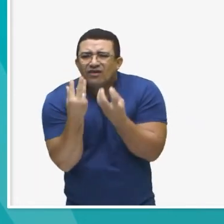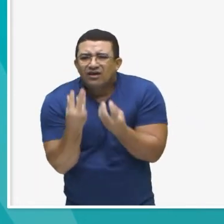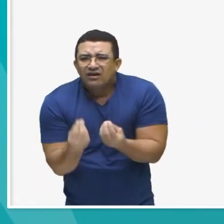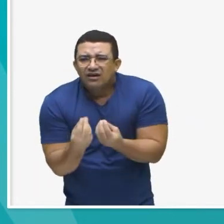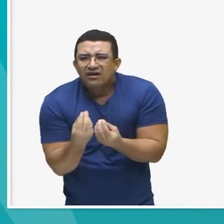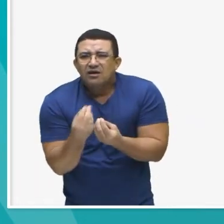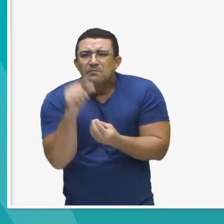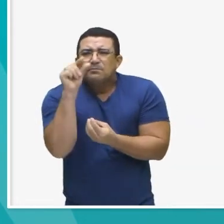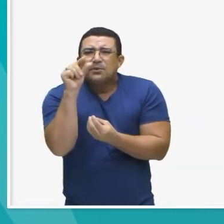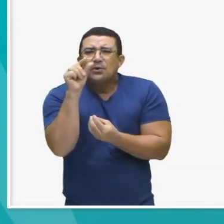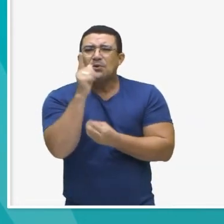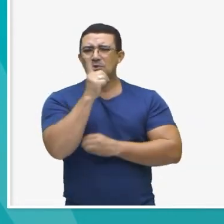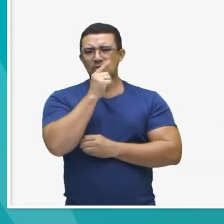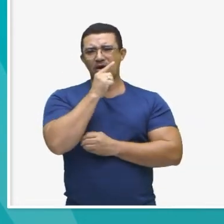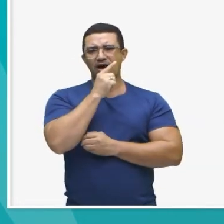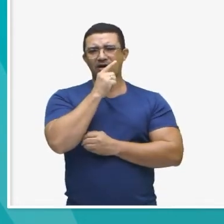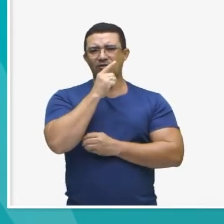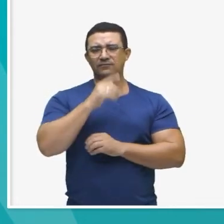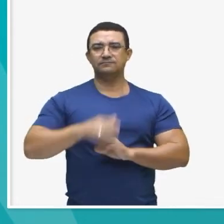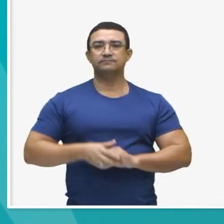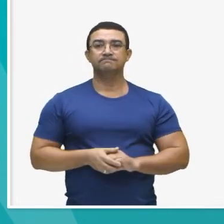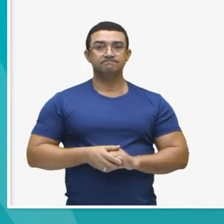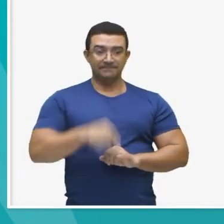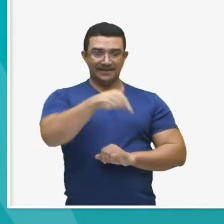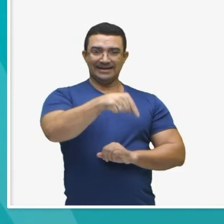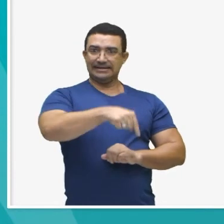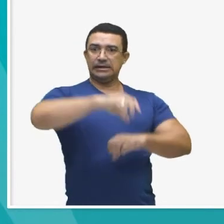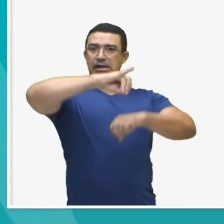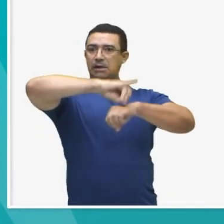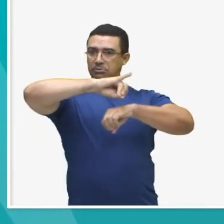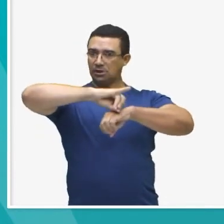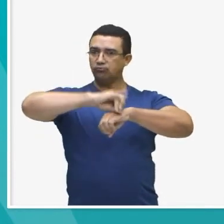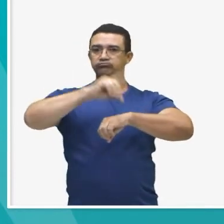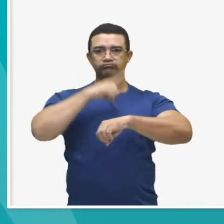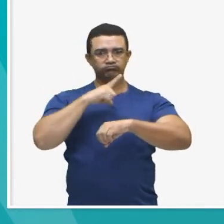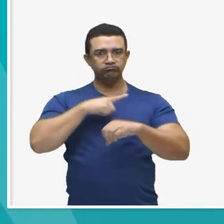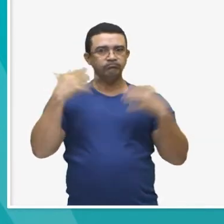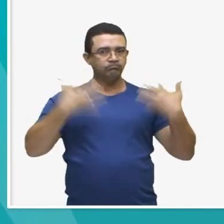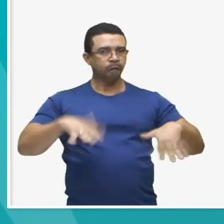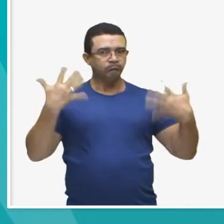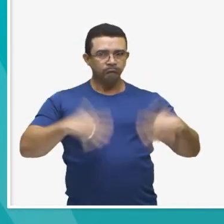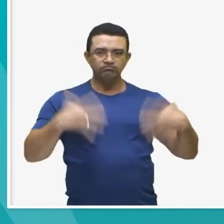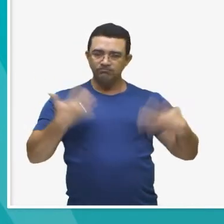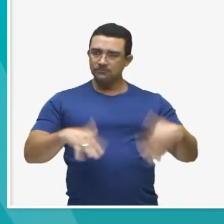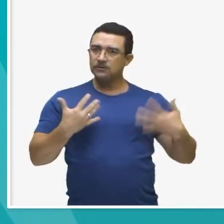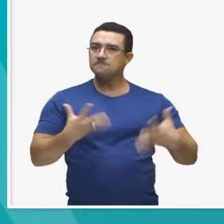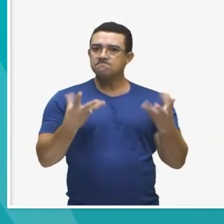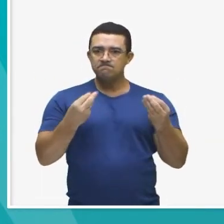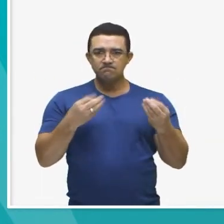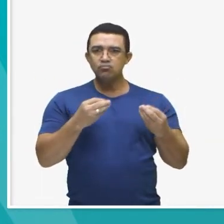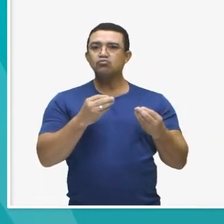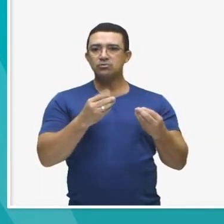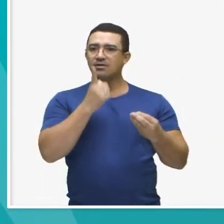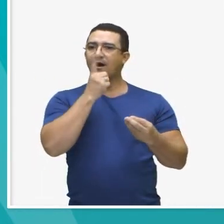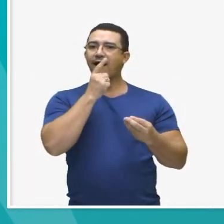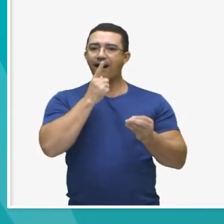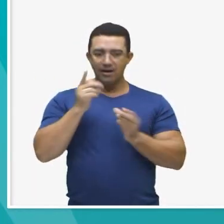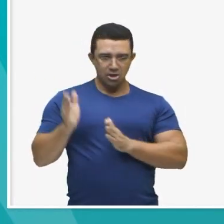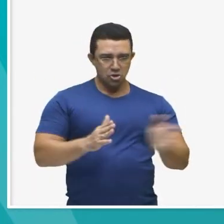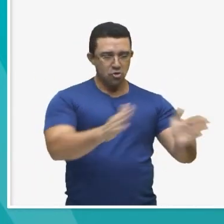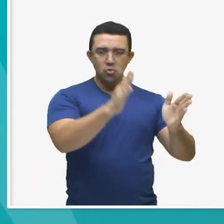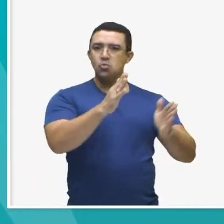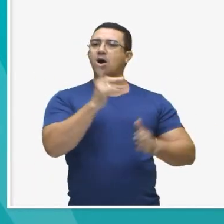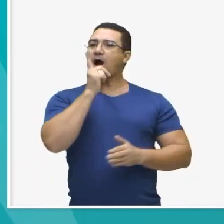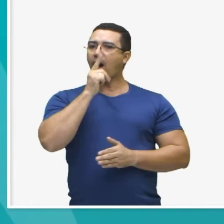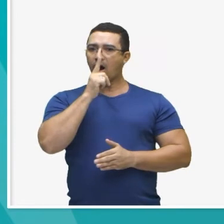o seu curso interrompido. Aqui não, tem água vitalícia. Ou seja, os rios não secam nessa região aqui, nessa